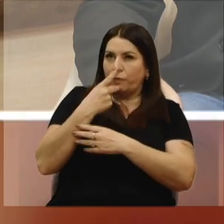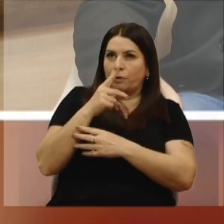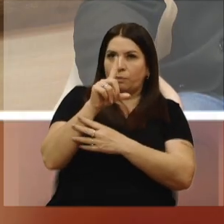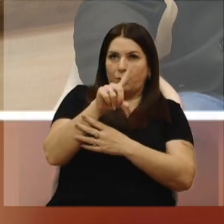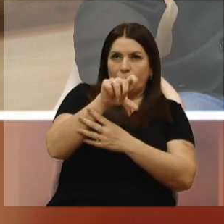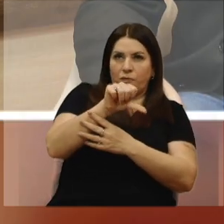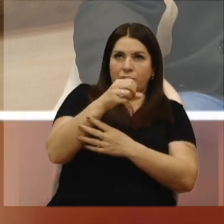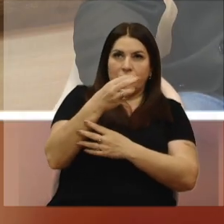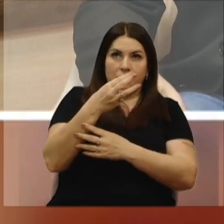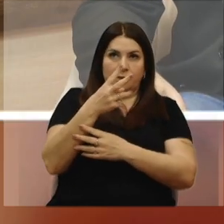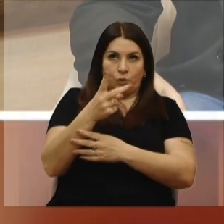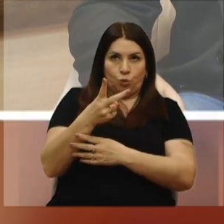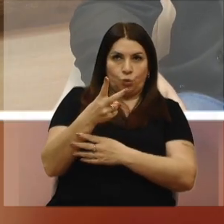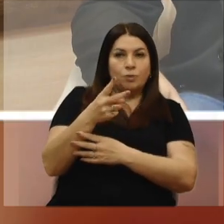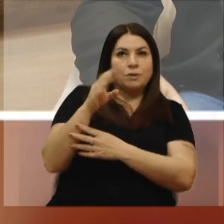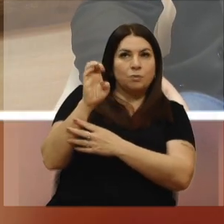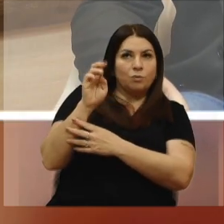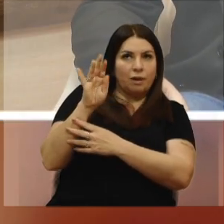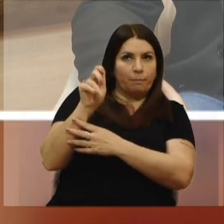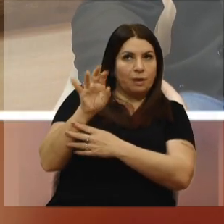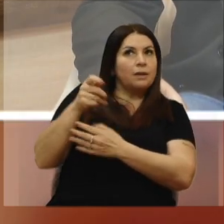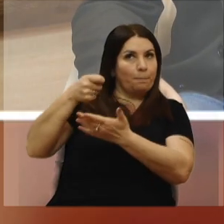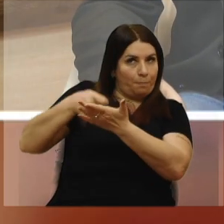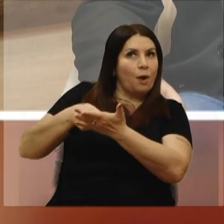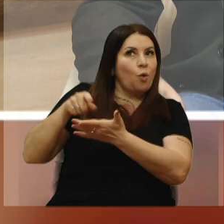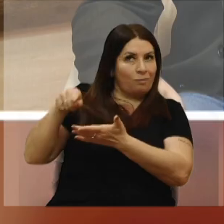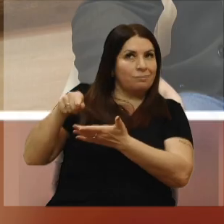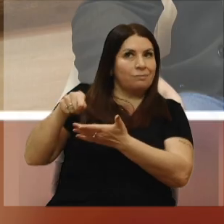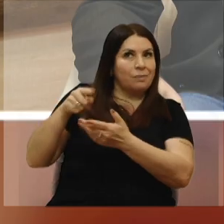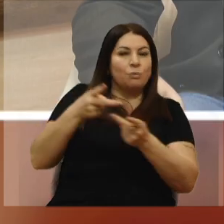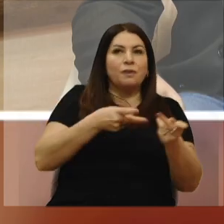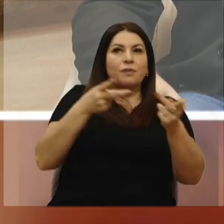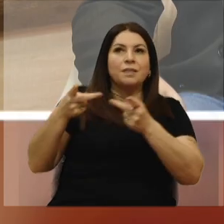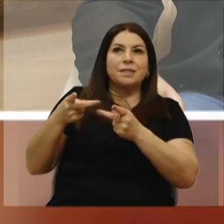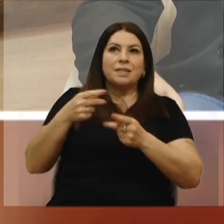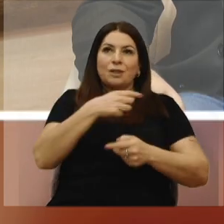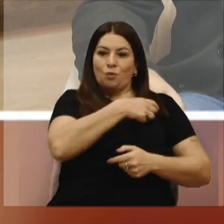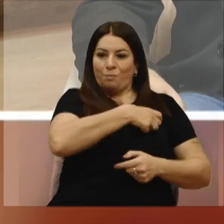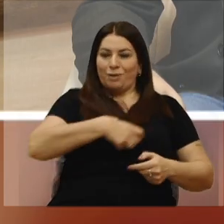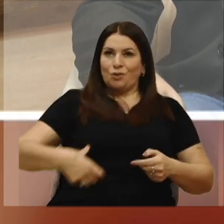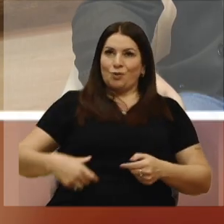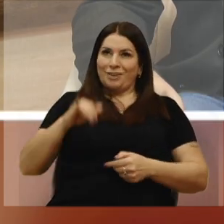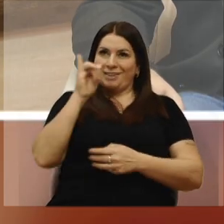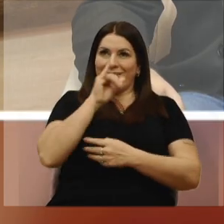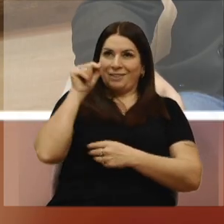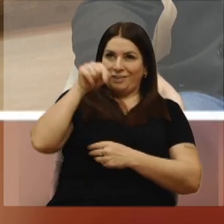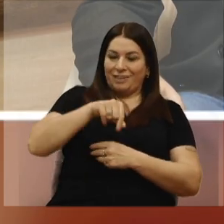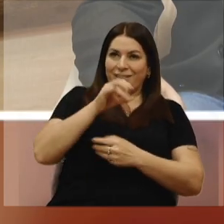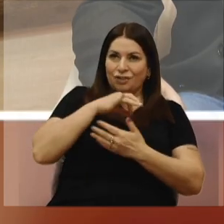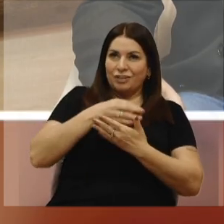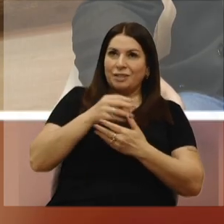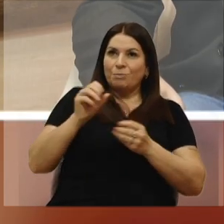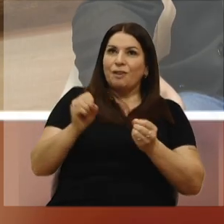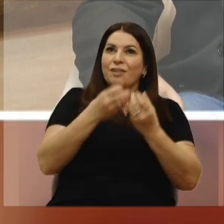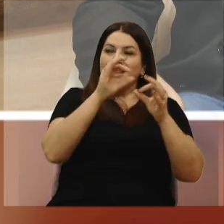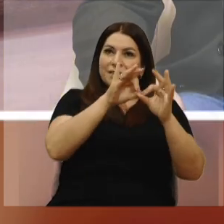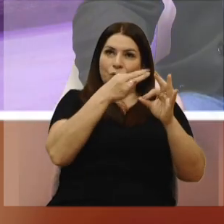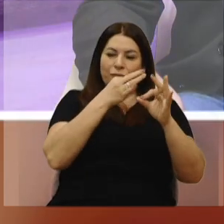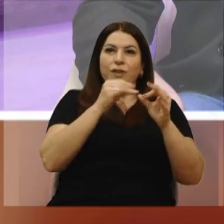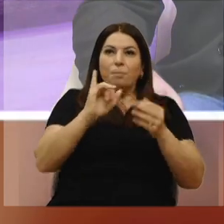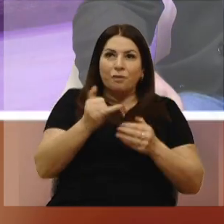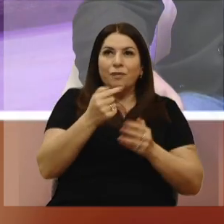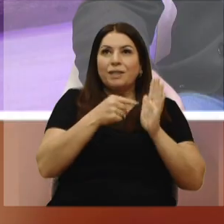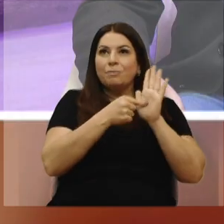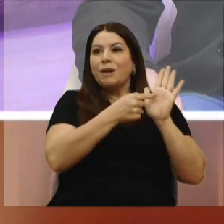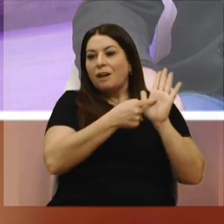filme que eu citei, de 1932, o Eberle quem patrocinou, né, porque é a visita do embaixador italiano em Caxias do Sul para a Festa da